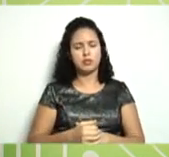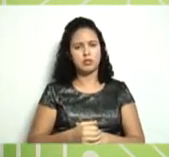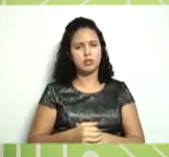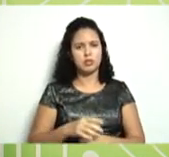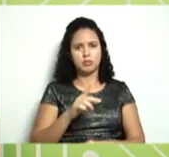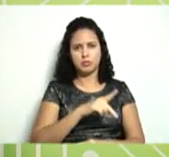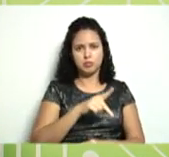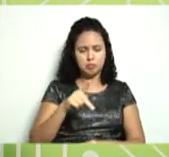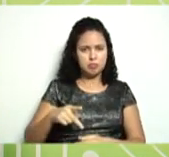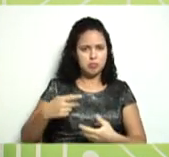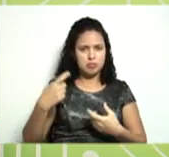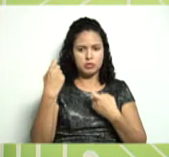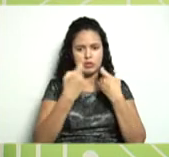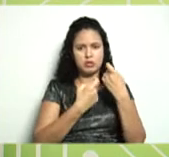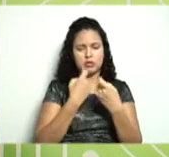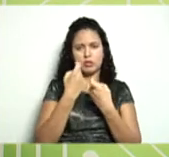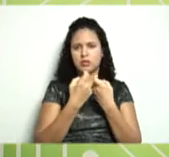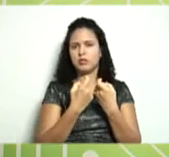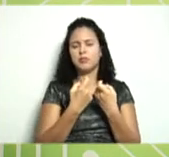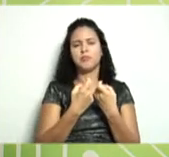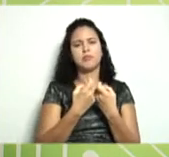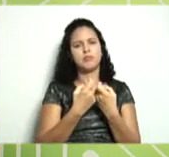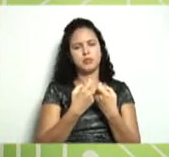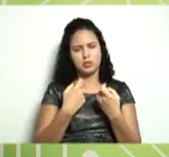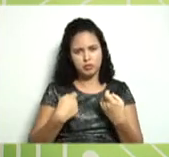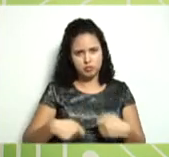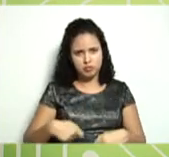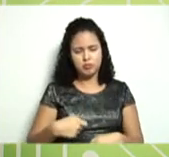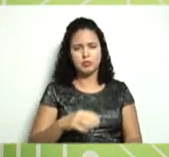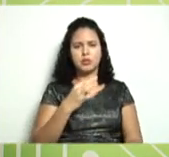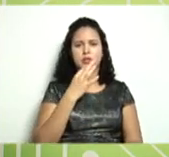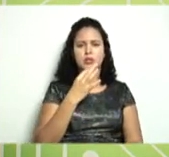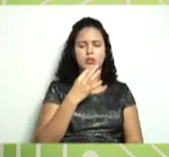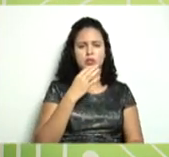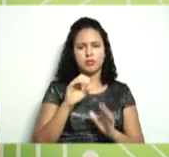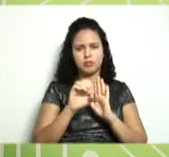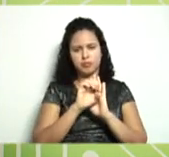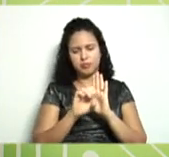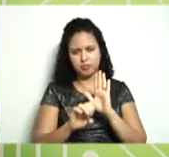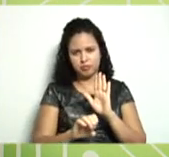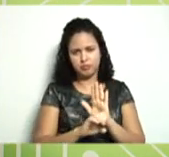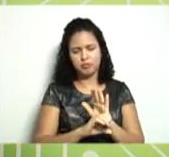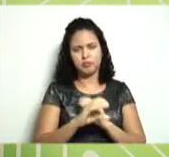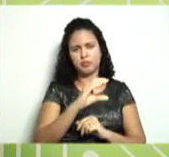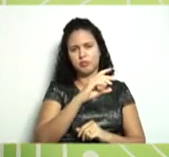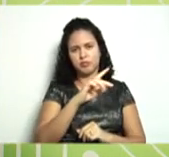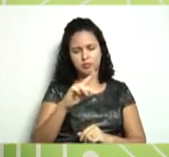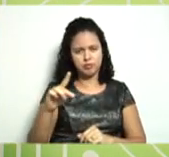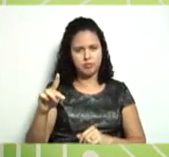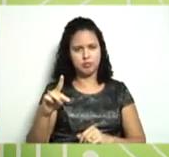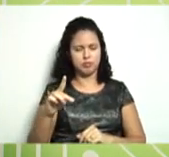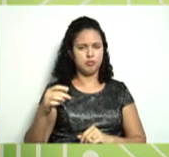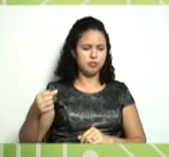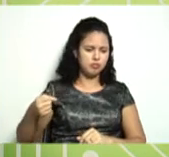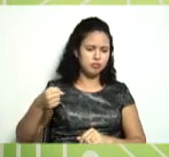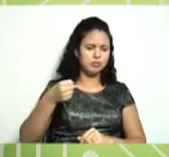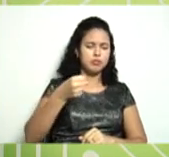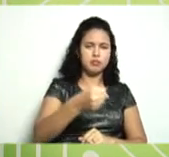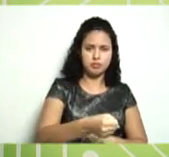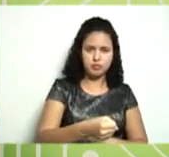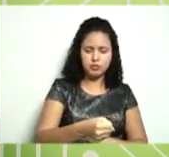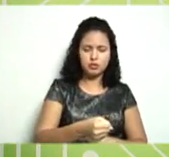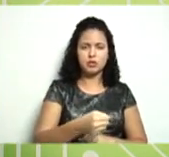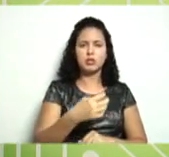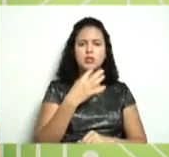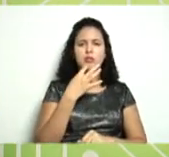estou preocupado. Por isso, a gente tem que conhecer o estatuto da cooperativa da qual nós vamos fazer parte, para saber